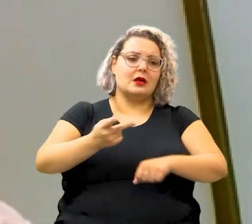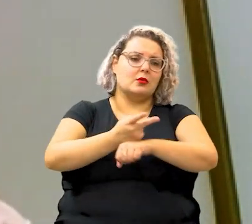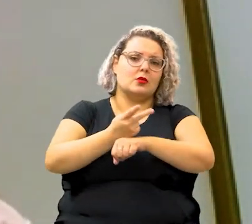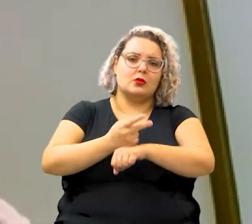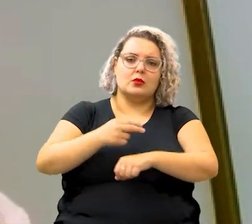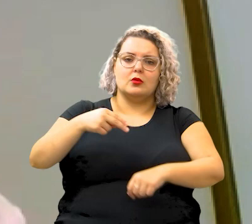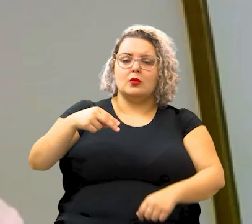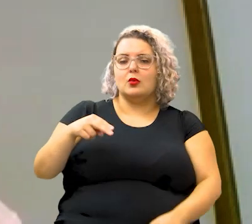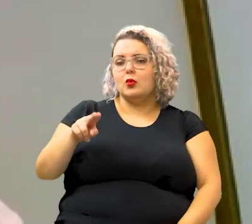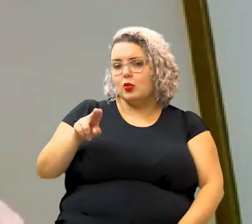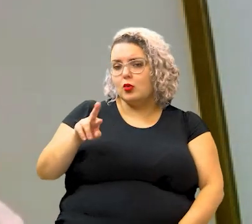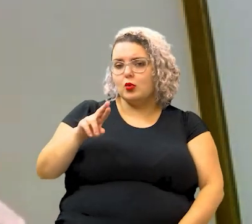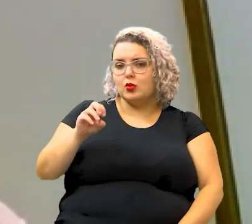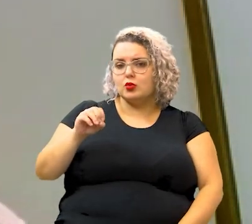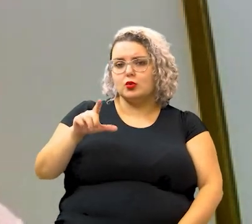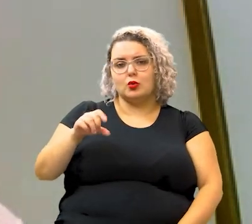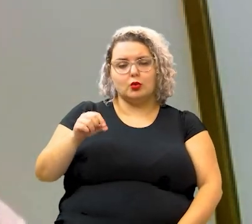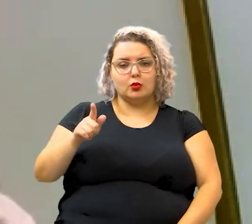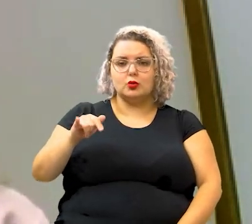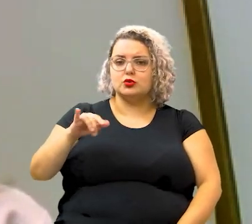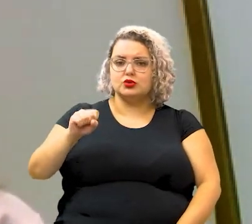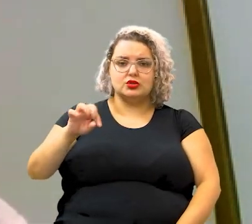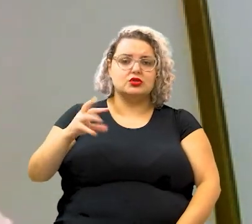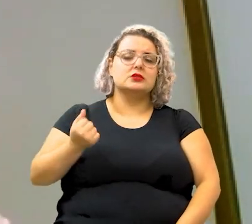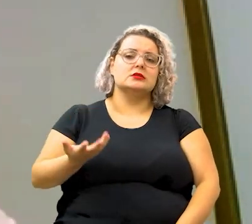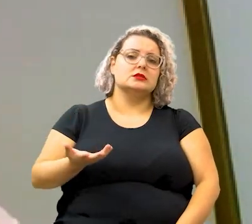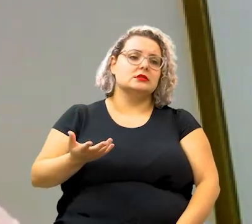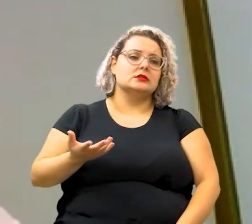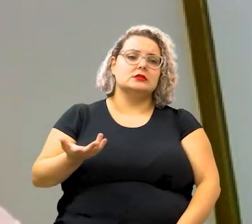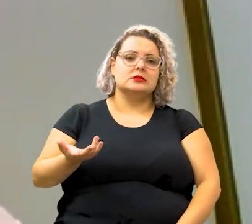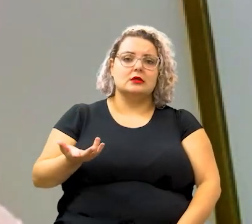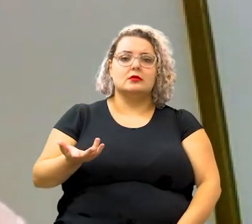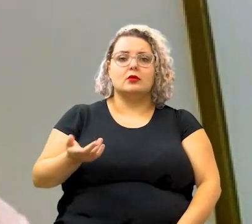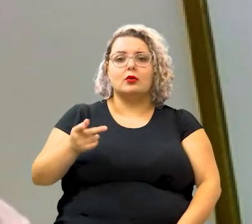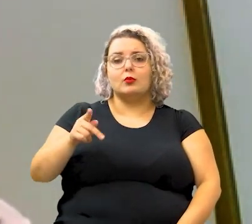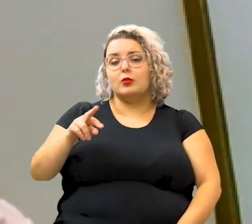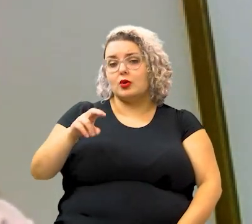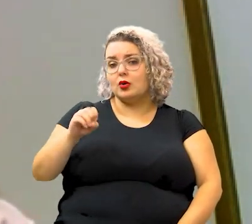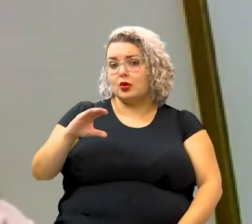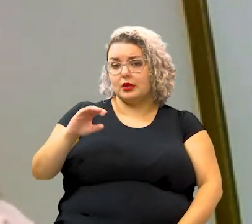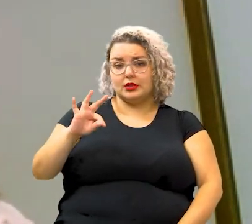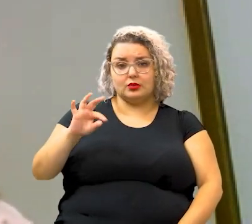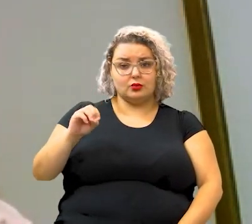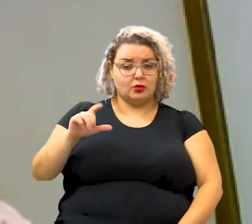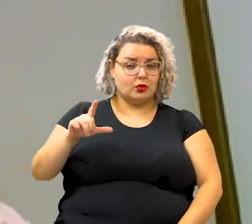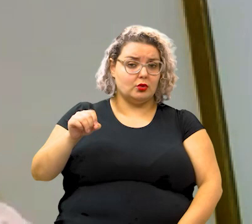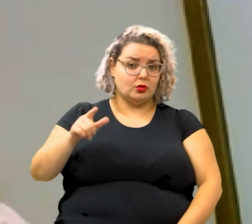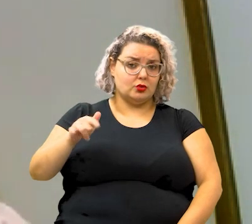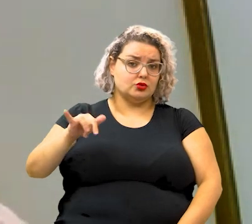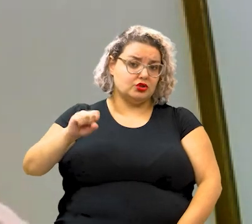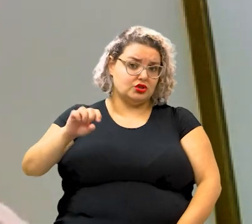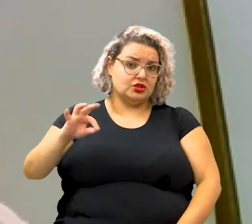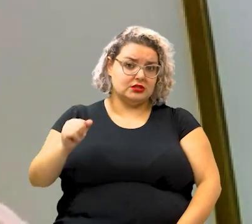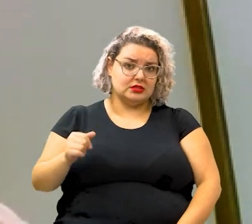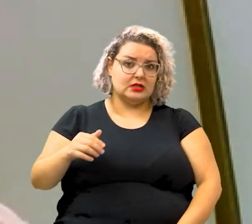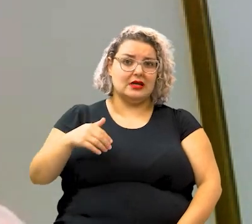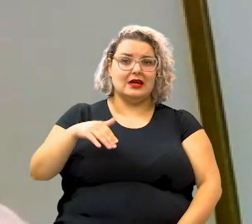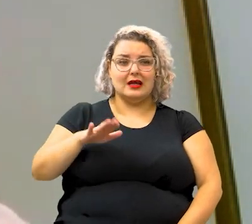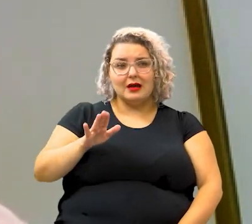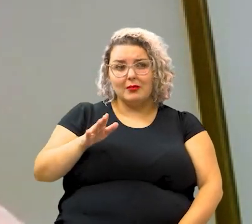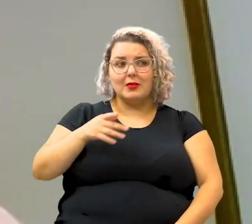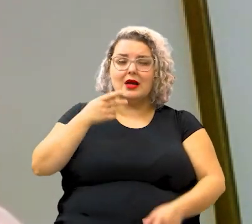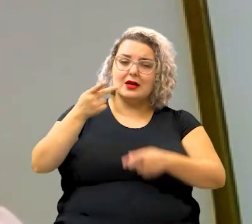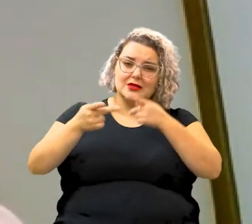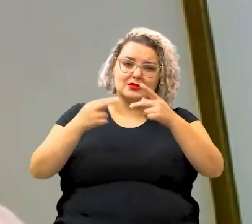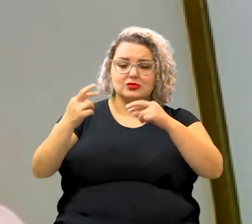ou um urologista que já faz essa hipótese, acaba pedindo exames direcionados. Mas normalmente o paciente não tem muita queixa, é mais através